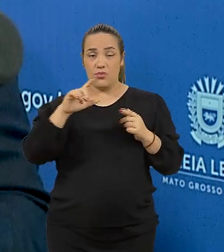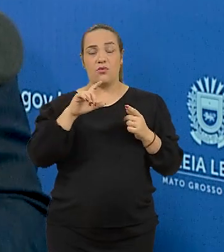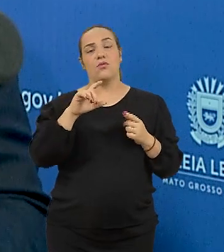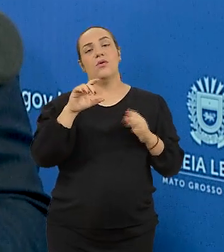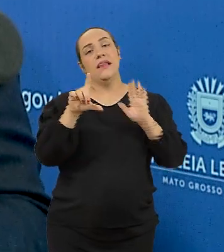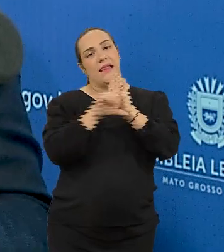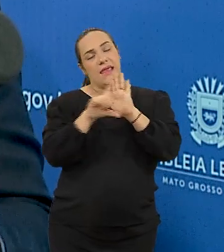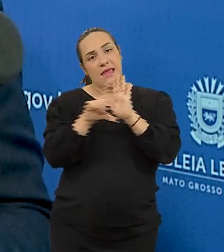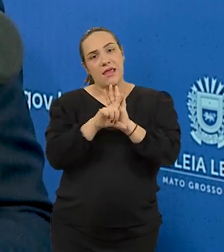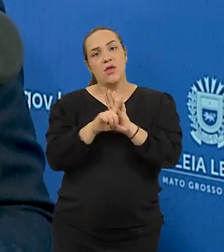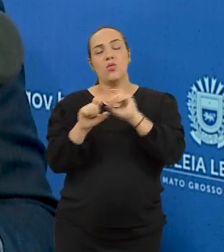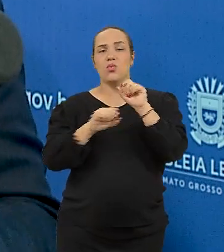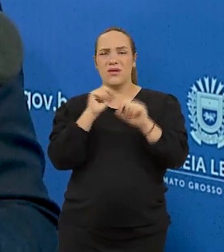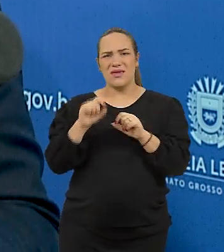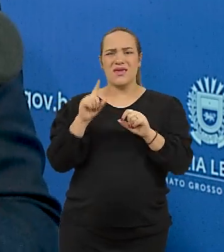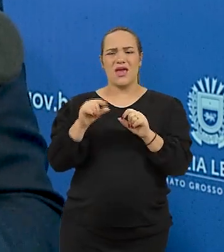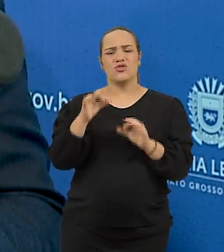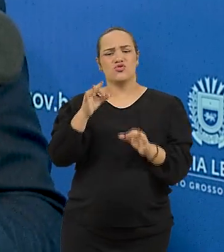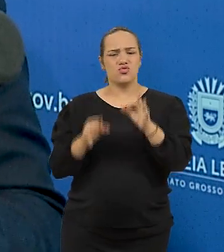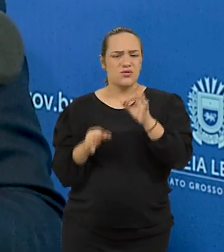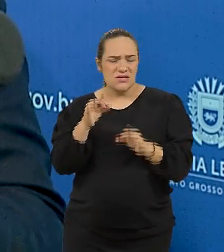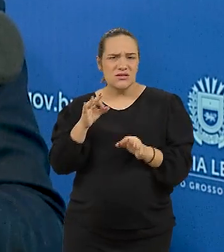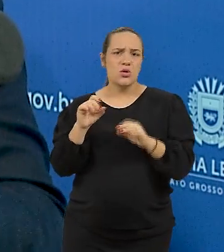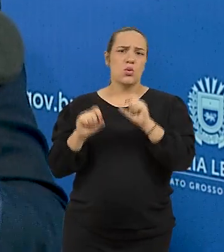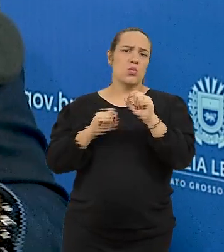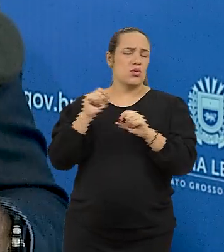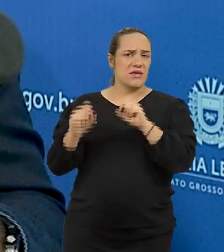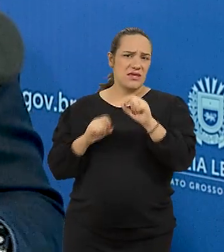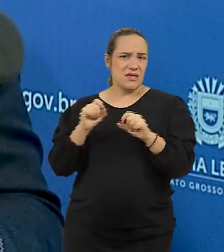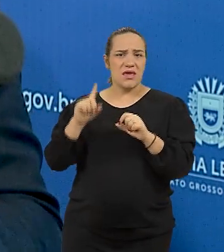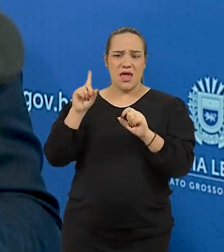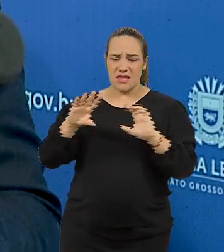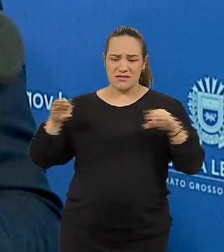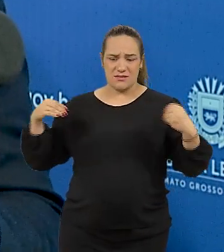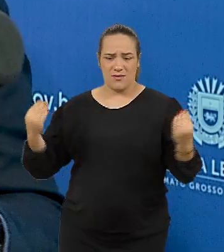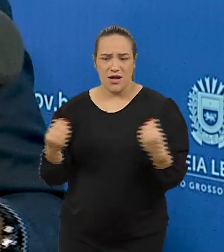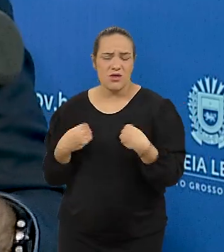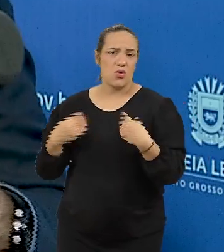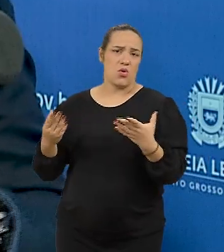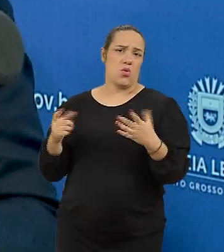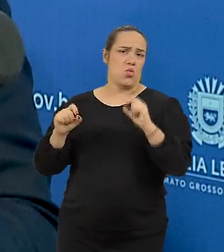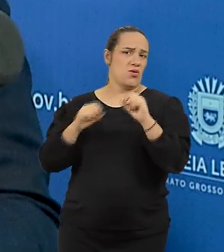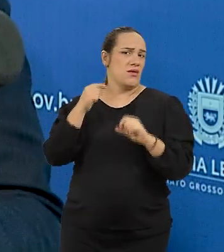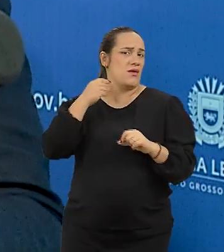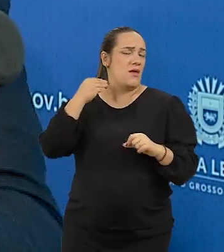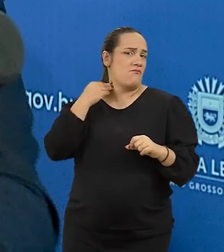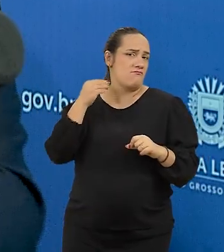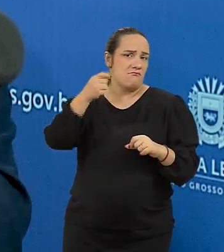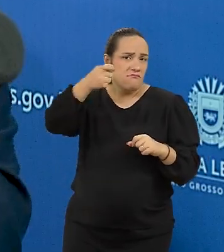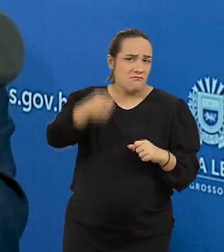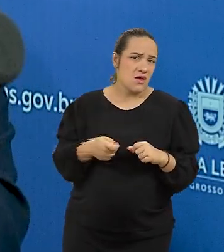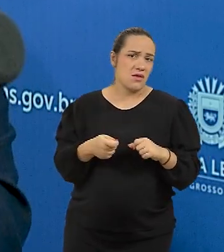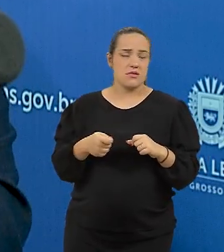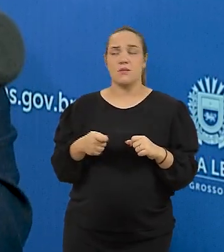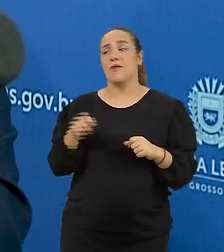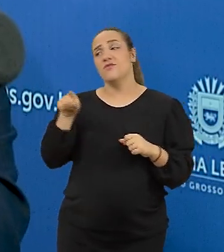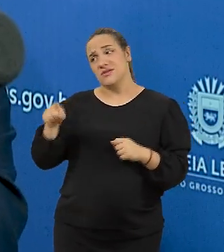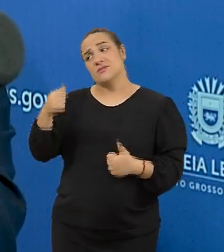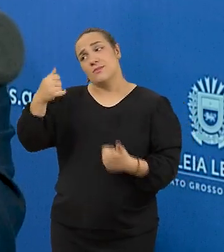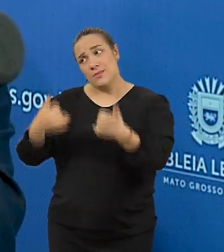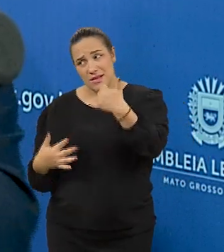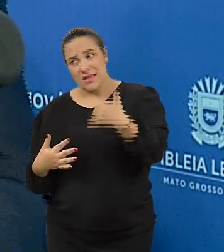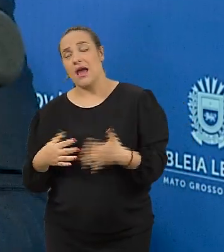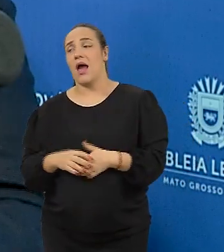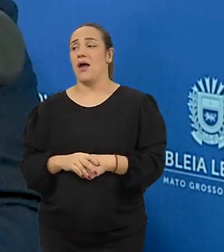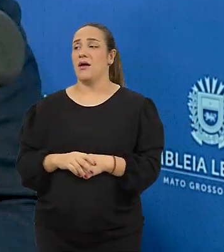que é um magistrado, o que é Poder Judiciário, se o senhor puder, em breves palavras aqui, para a gente abrir as